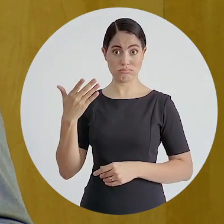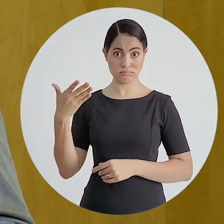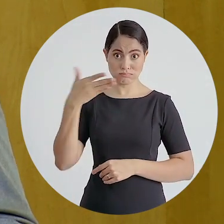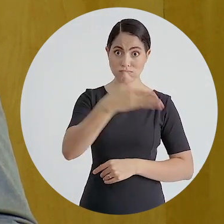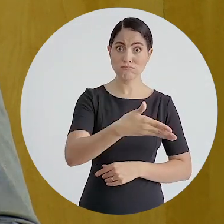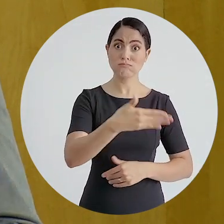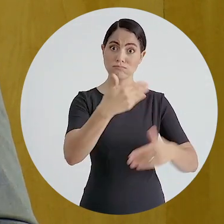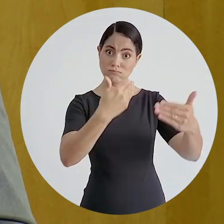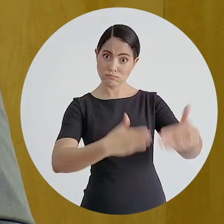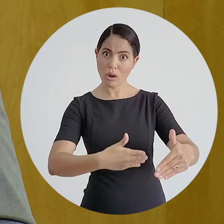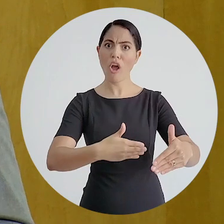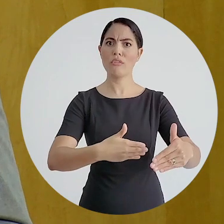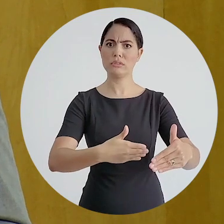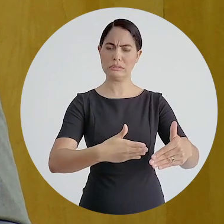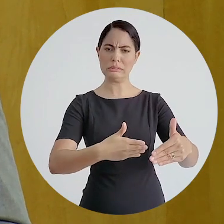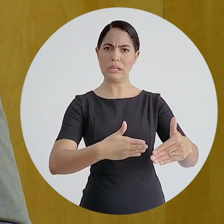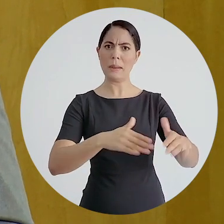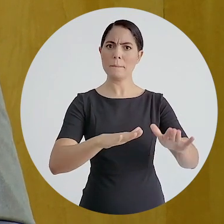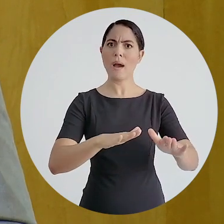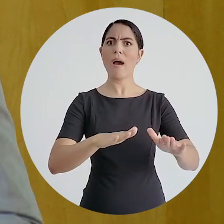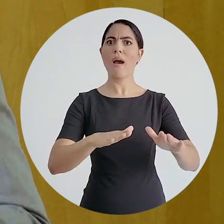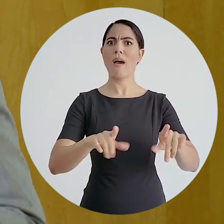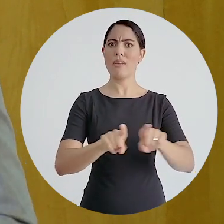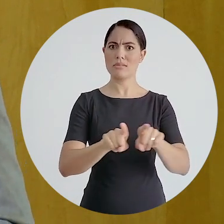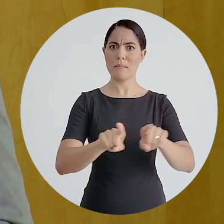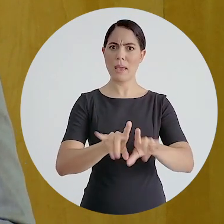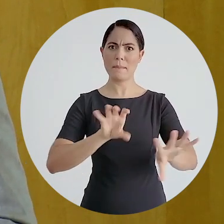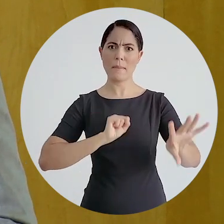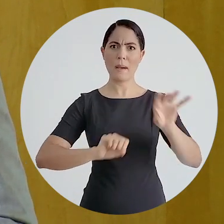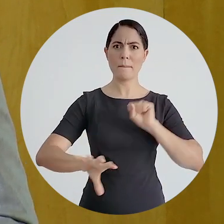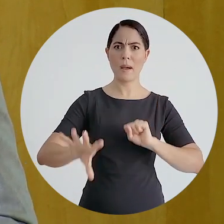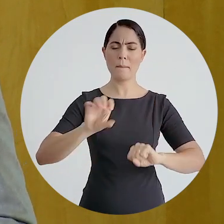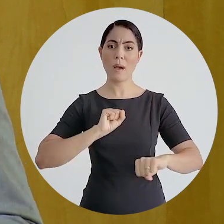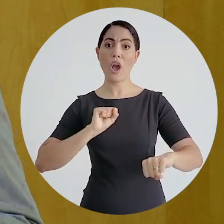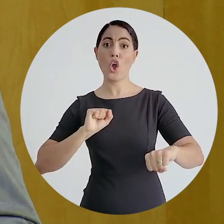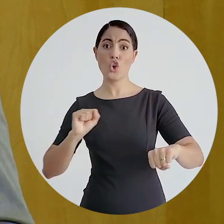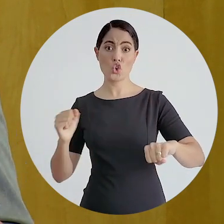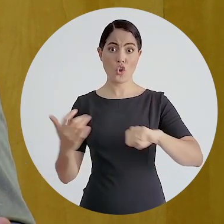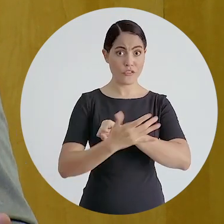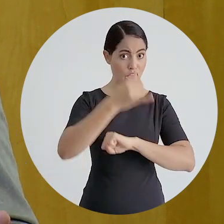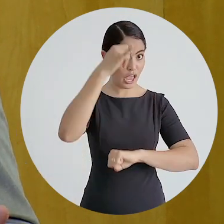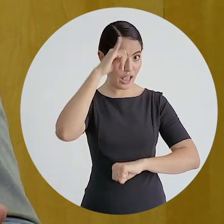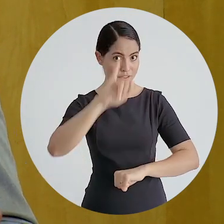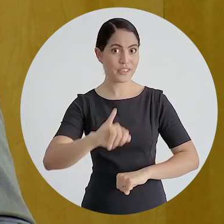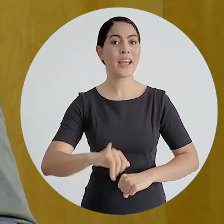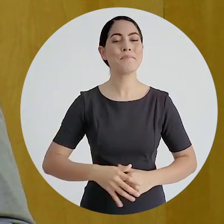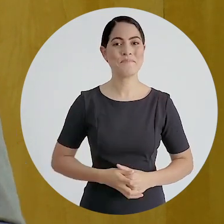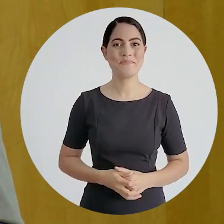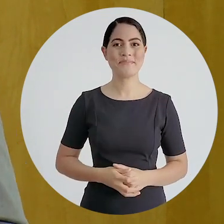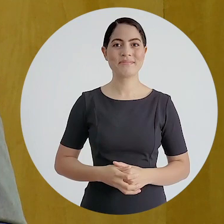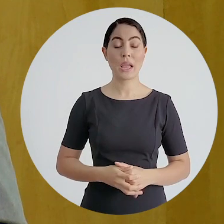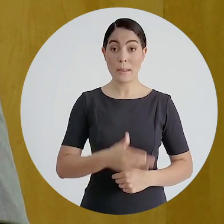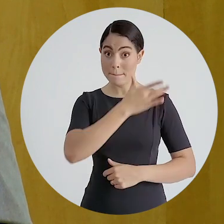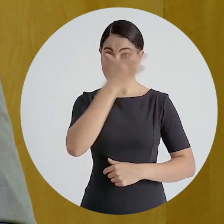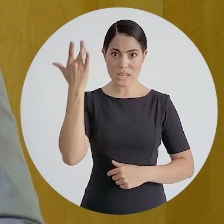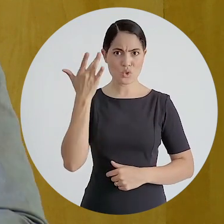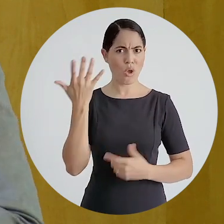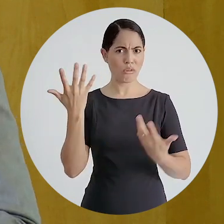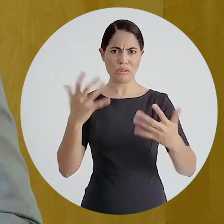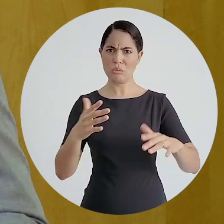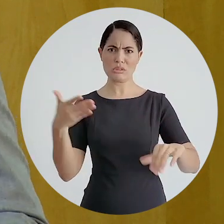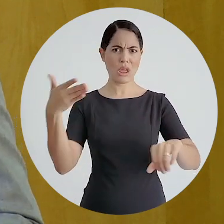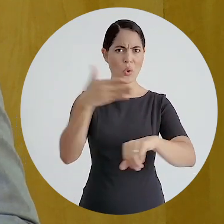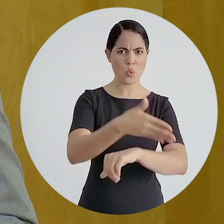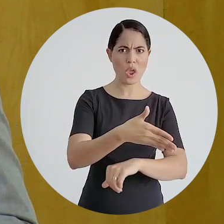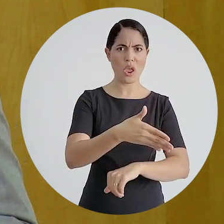de prova que foram preparados com medidas de prevenção do contágio da Covid-19. Os candidatos que optaram por